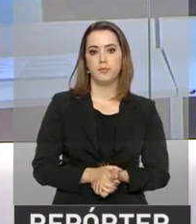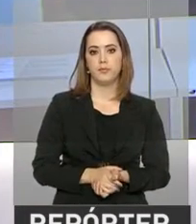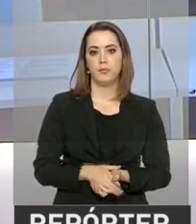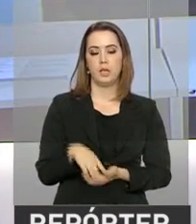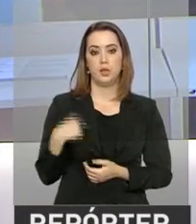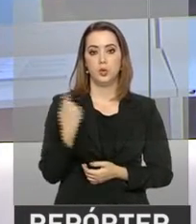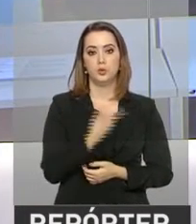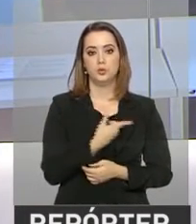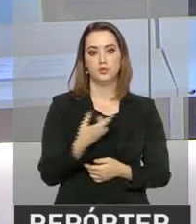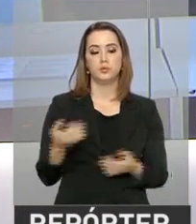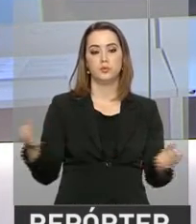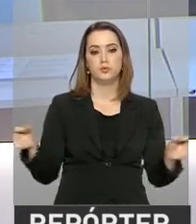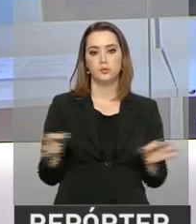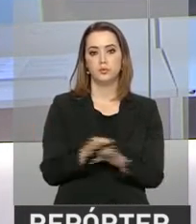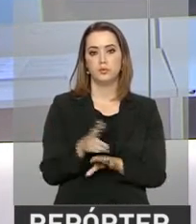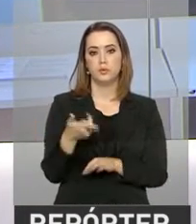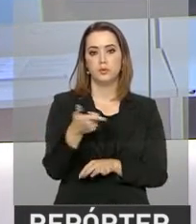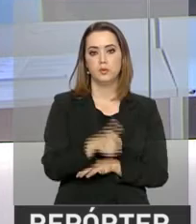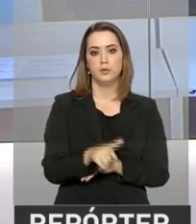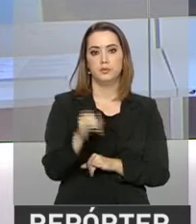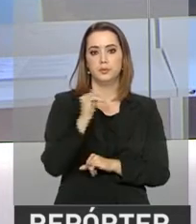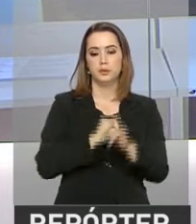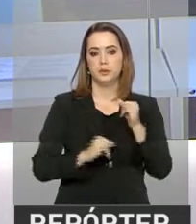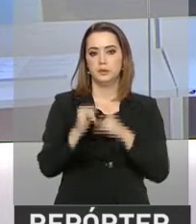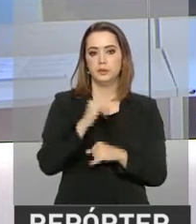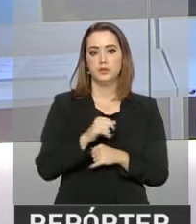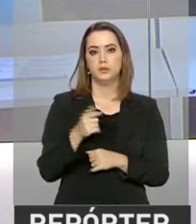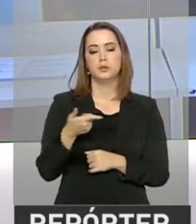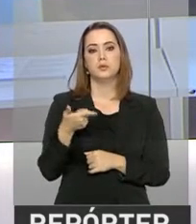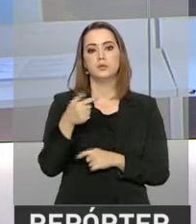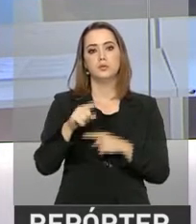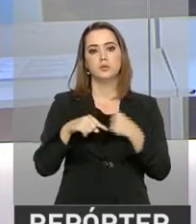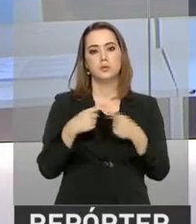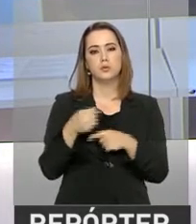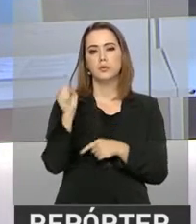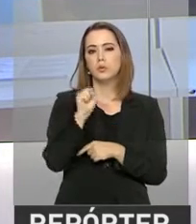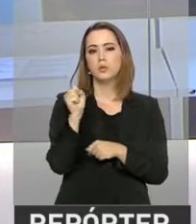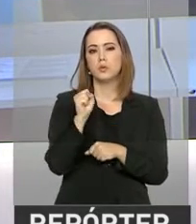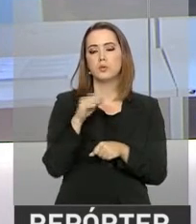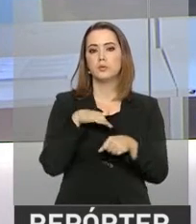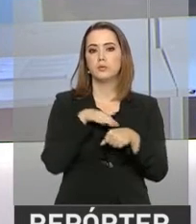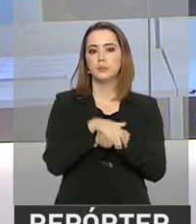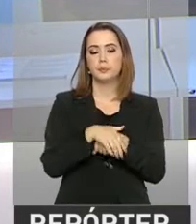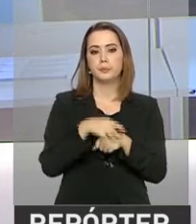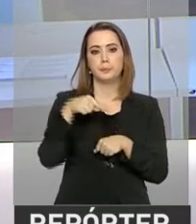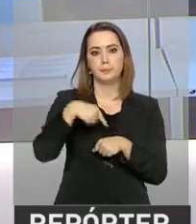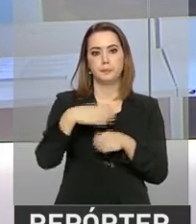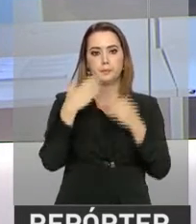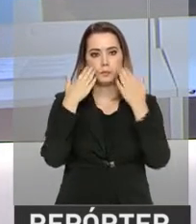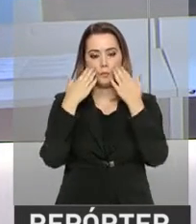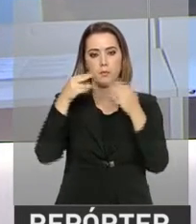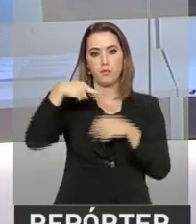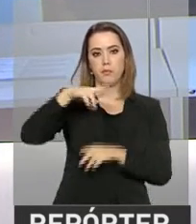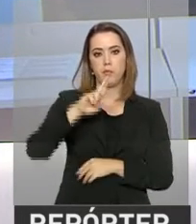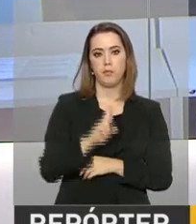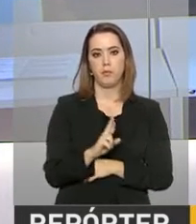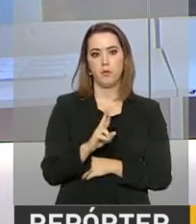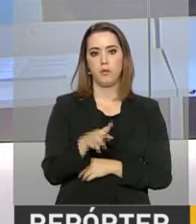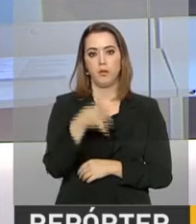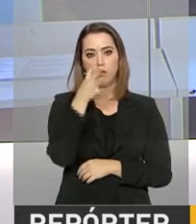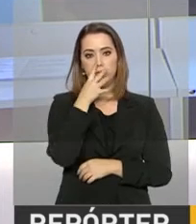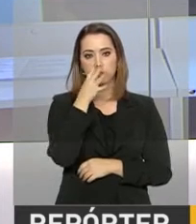ficamos por aqui, voltamos a qualquer momento com outras informações ou logo mais às 8 da noite, na próxima edição do Repórter